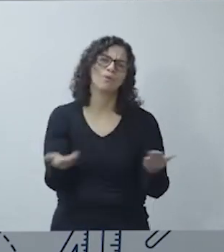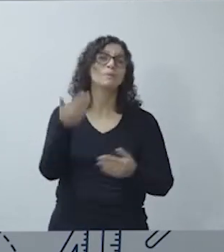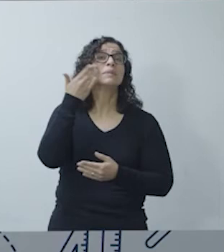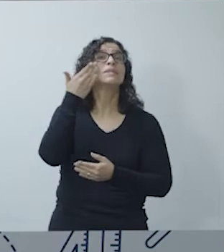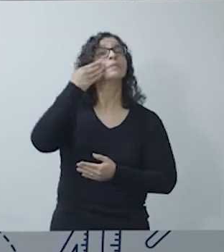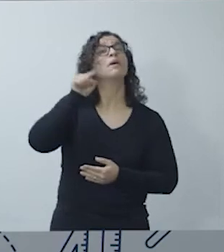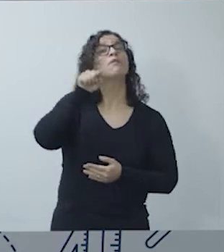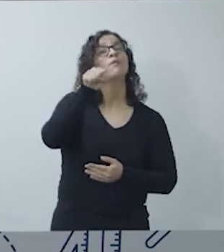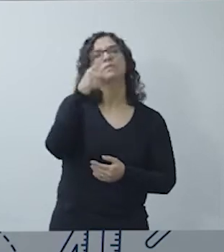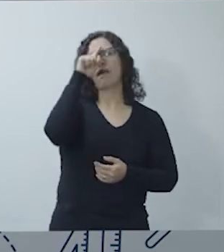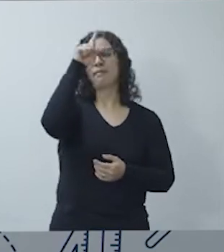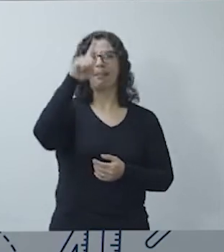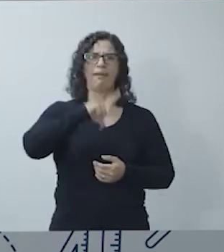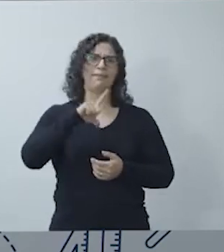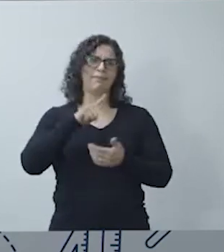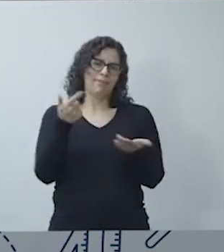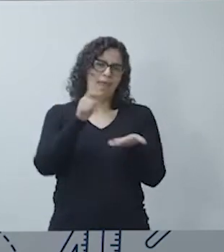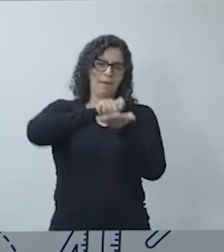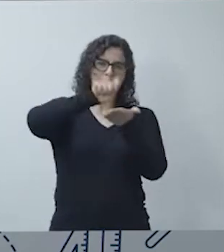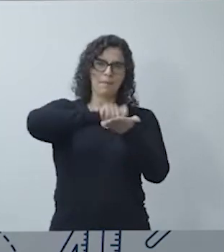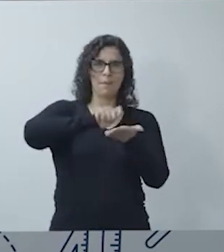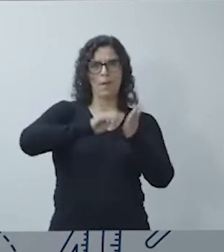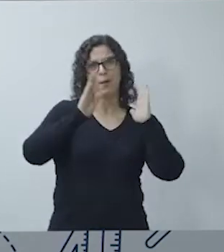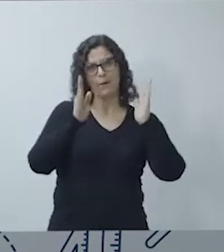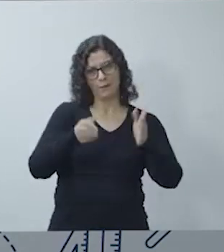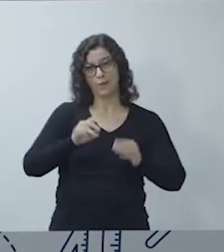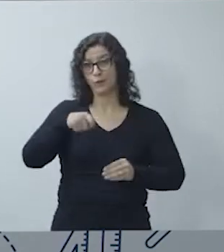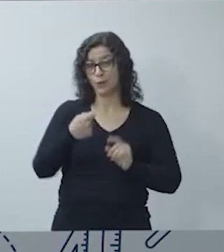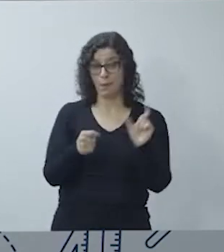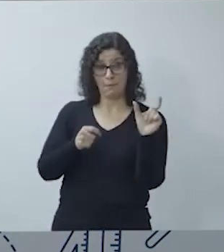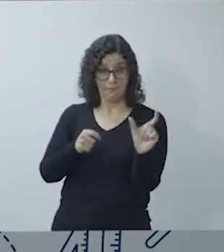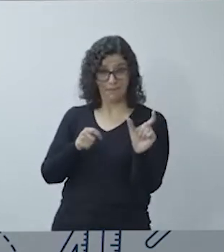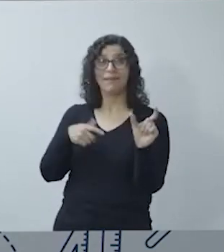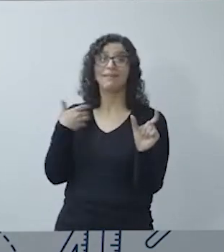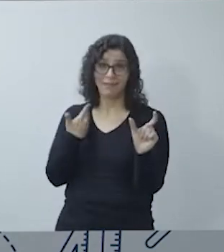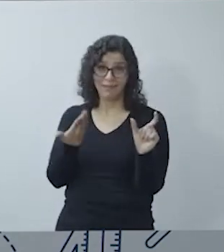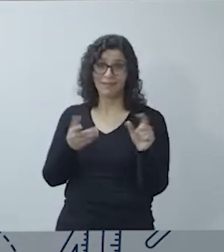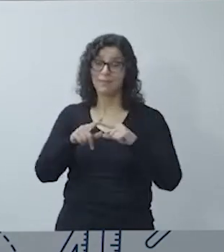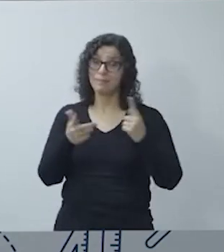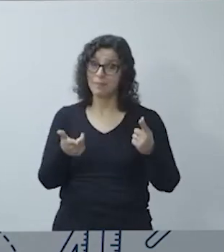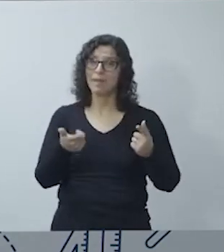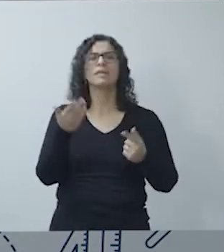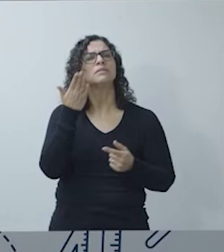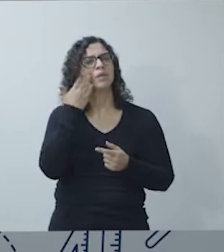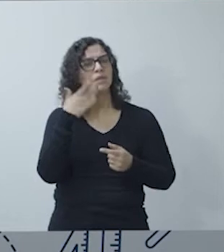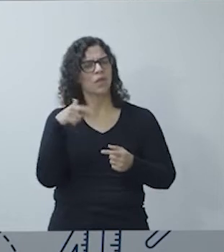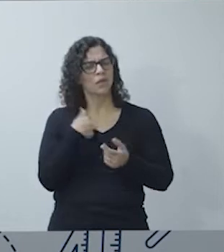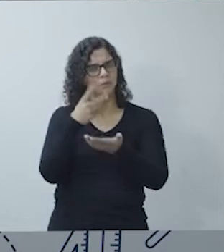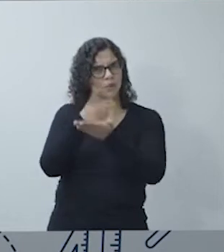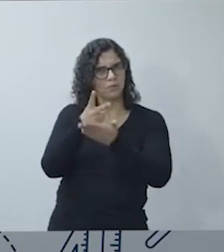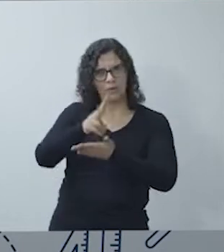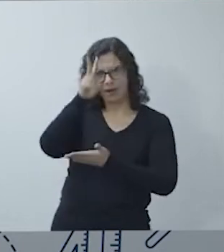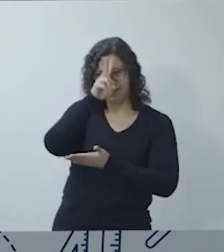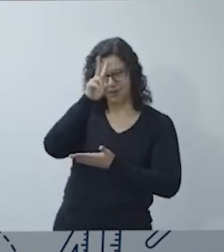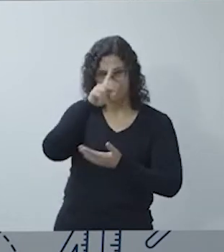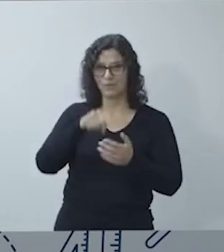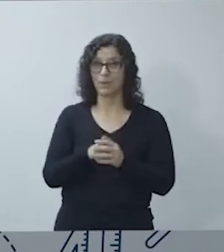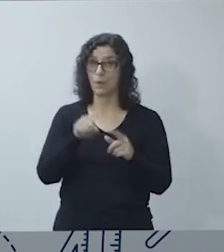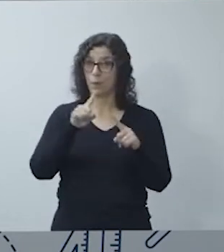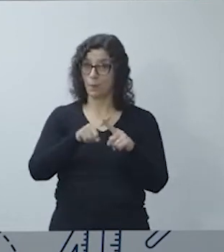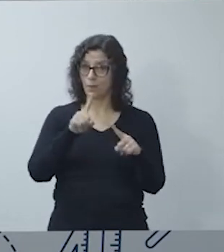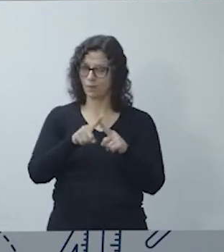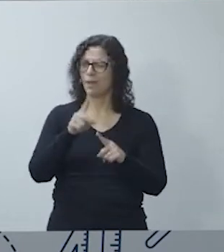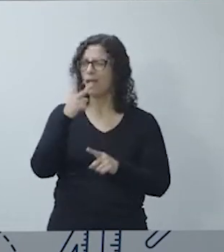para saber as ideias de vocês a respeito desses termos. Mas, claro, vamos continuar a nossa história,